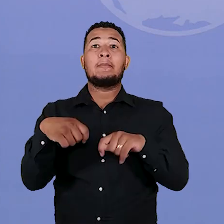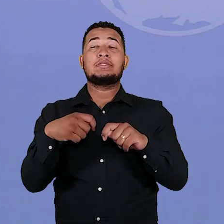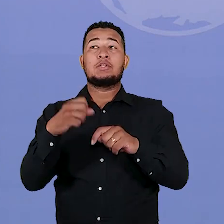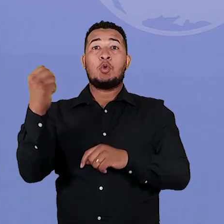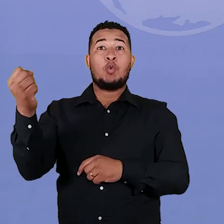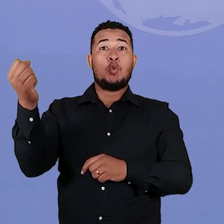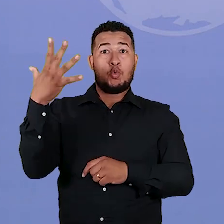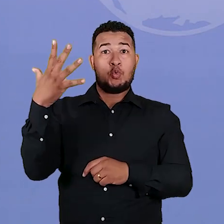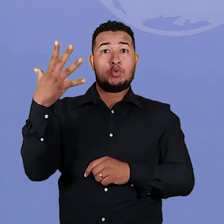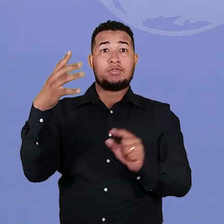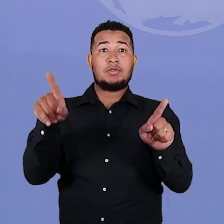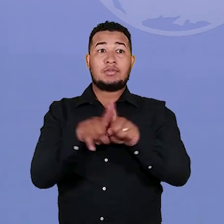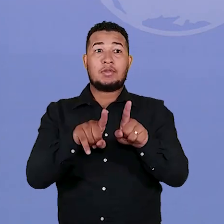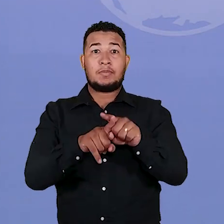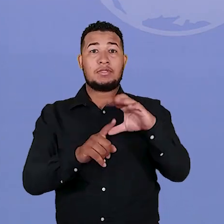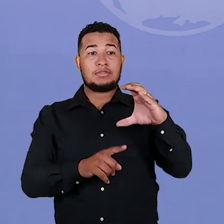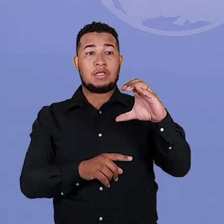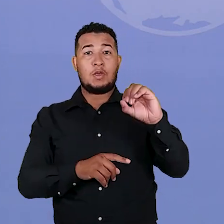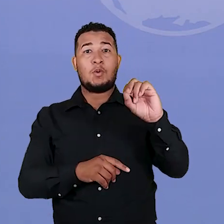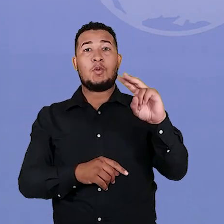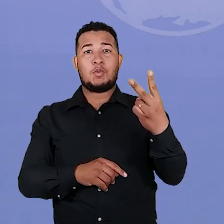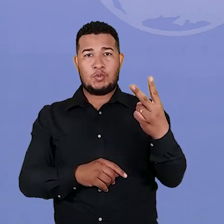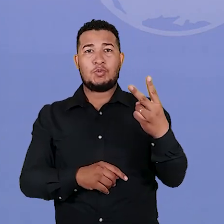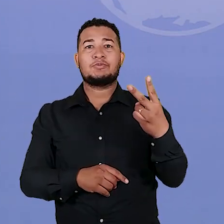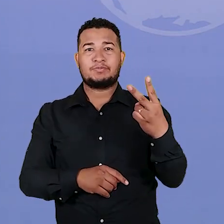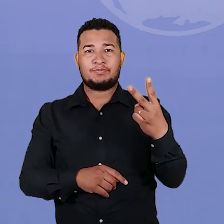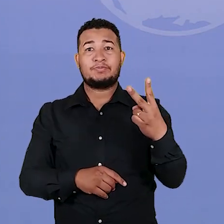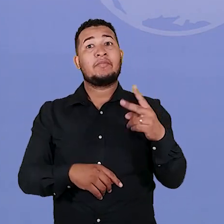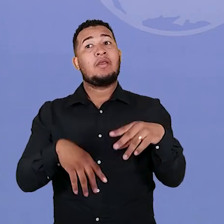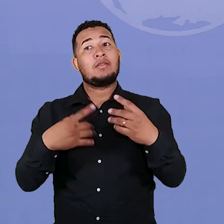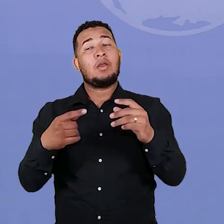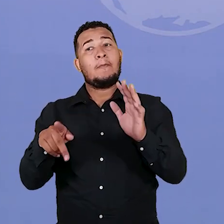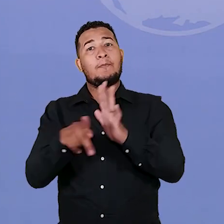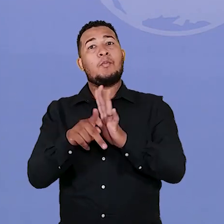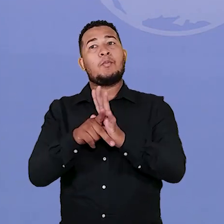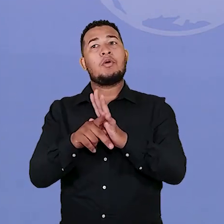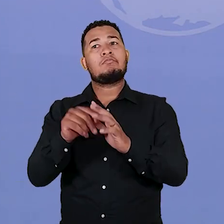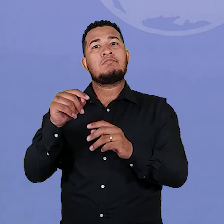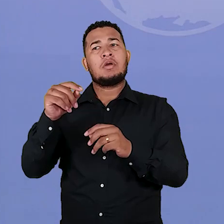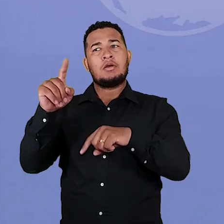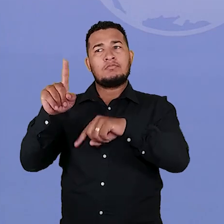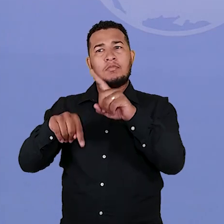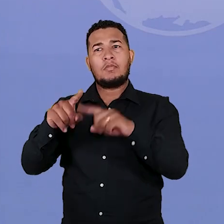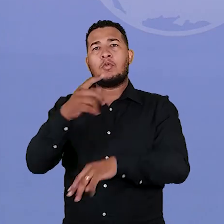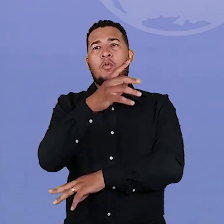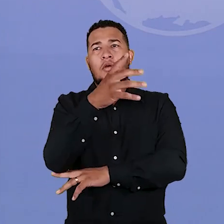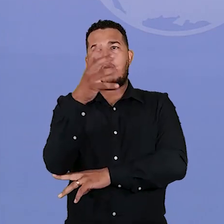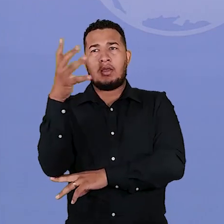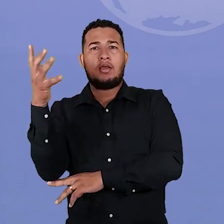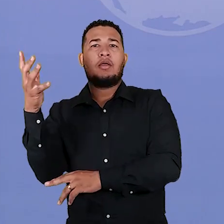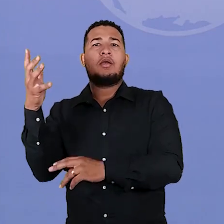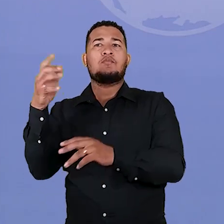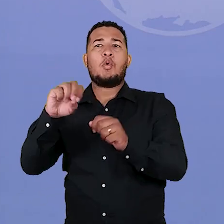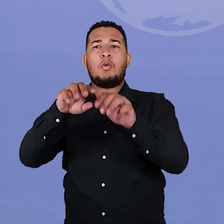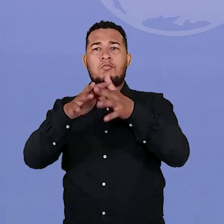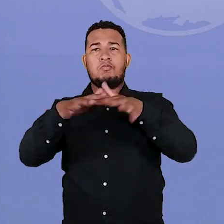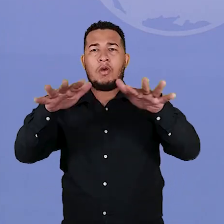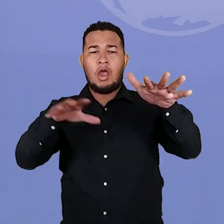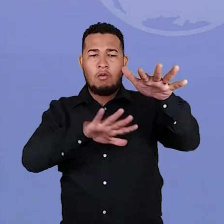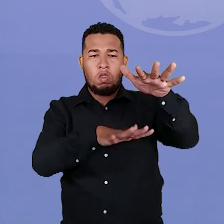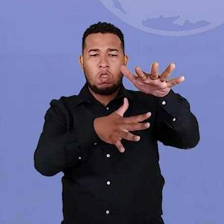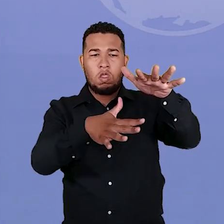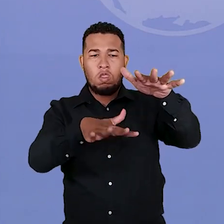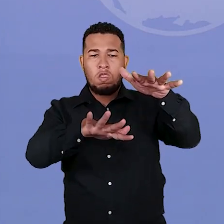oxigênio? Ela precisa de luz e de CO2. Então, o organismo fotossintetizante pode